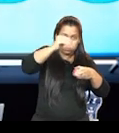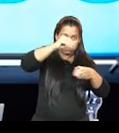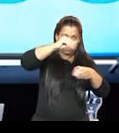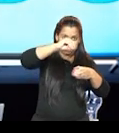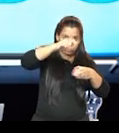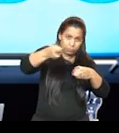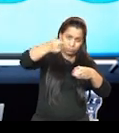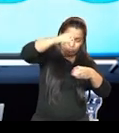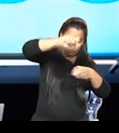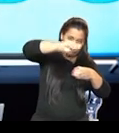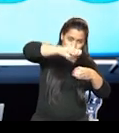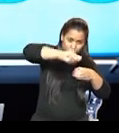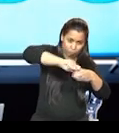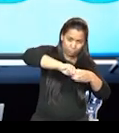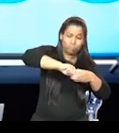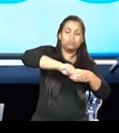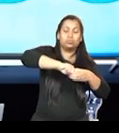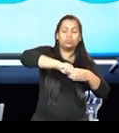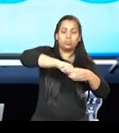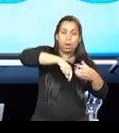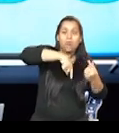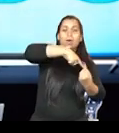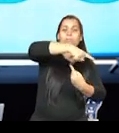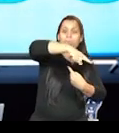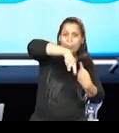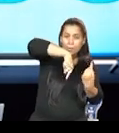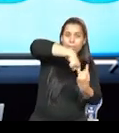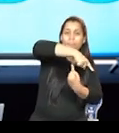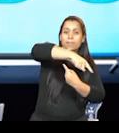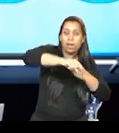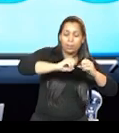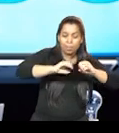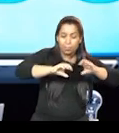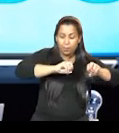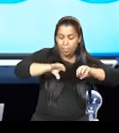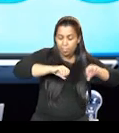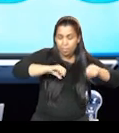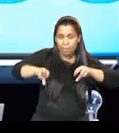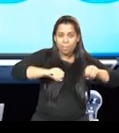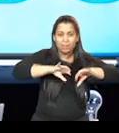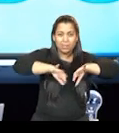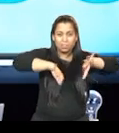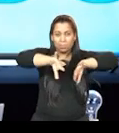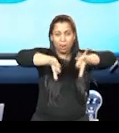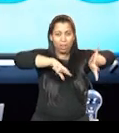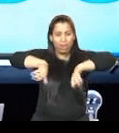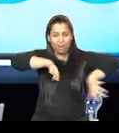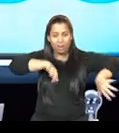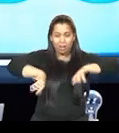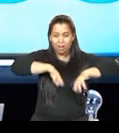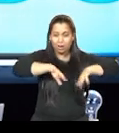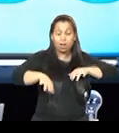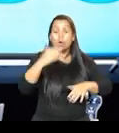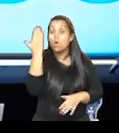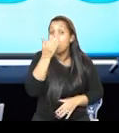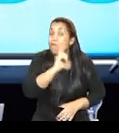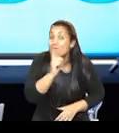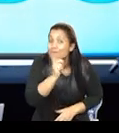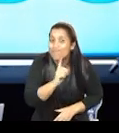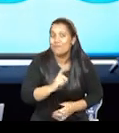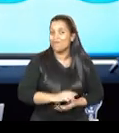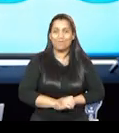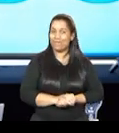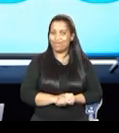quando nós misturamos com a água, as partículas são separadas, tanto que nós não conseguimos mais vê-las a olho